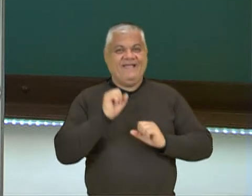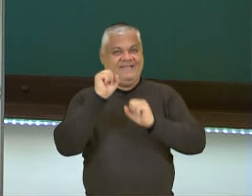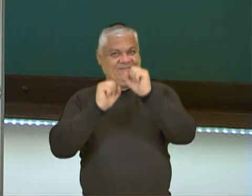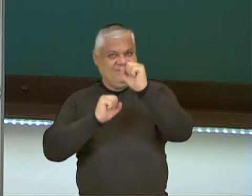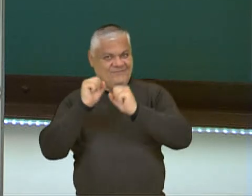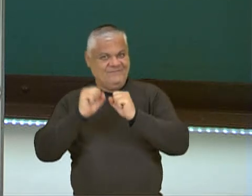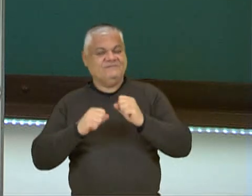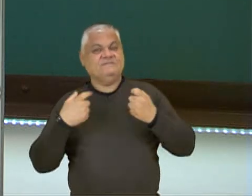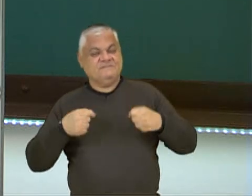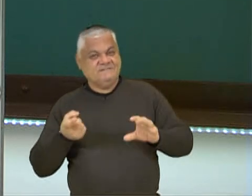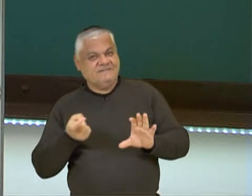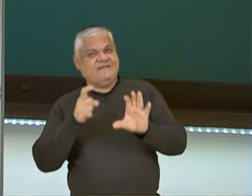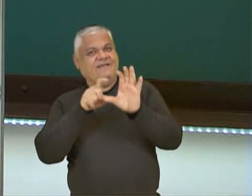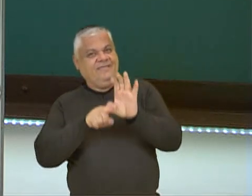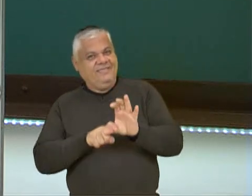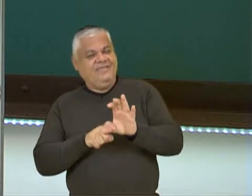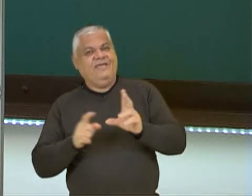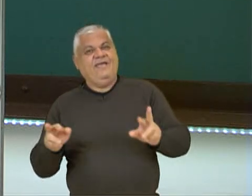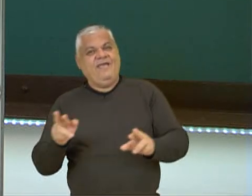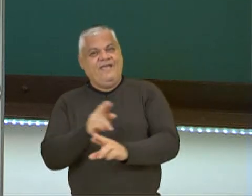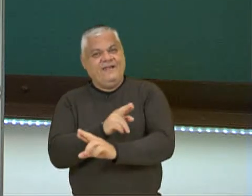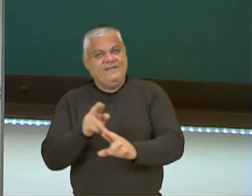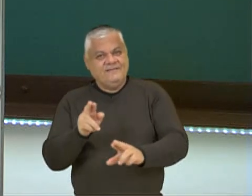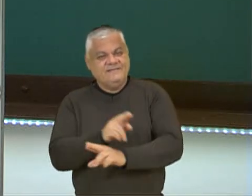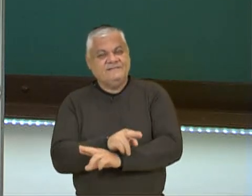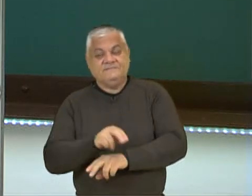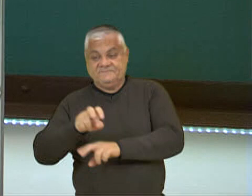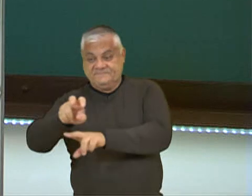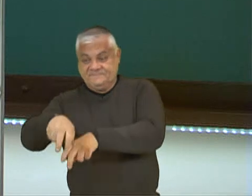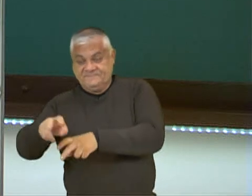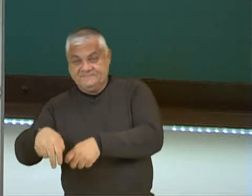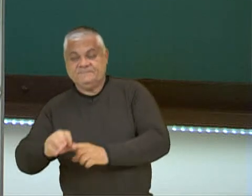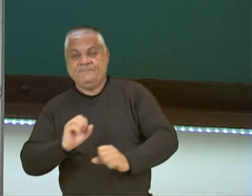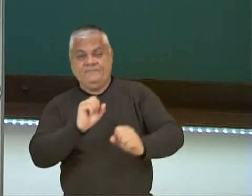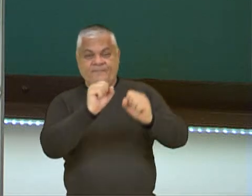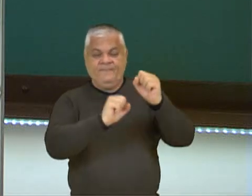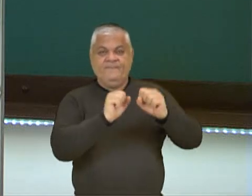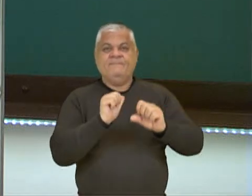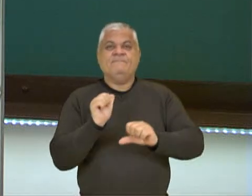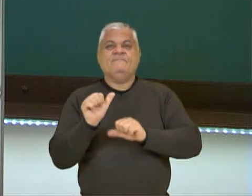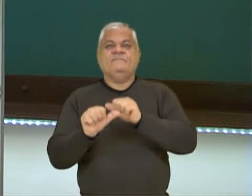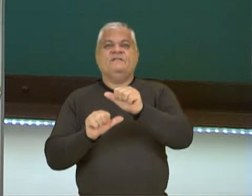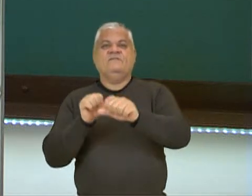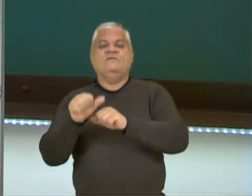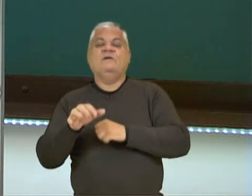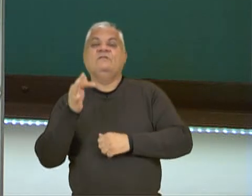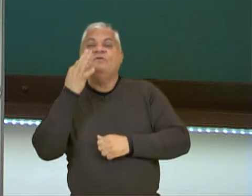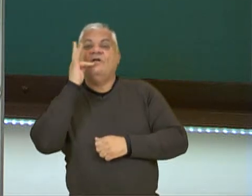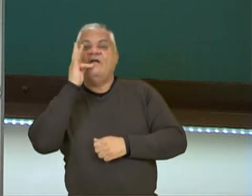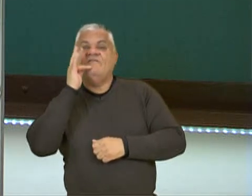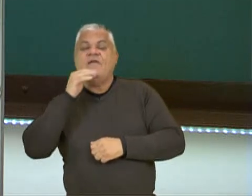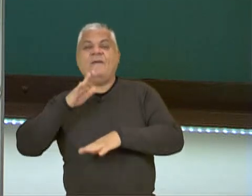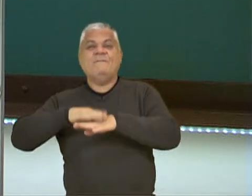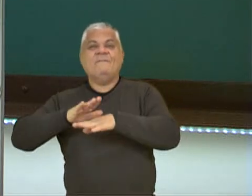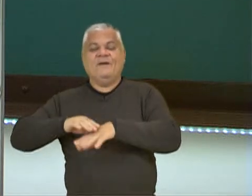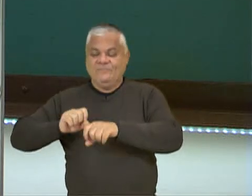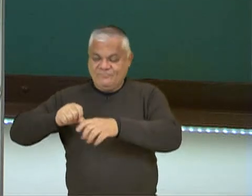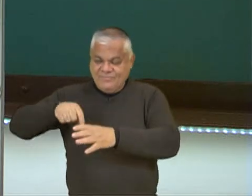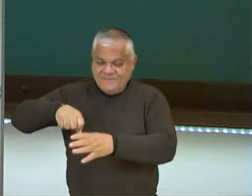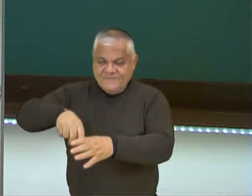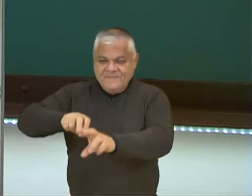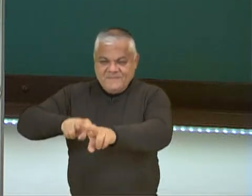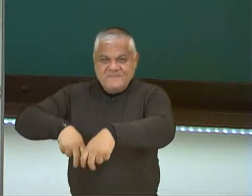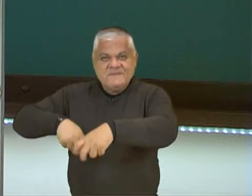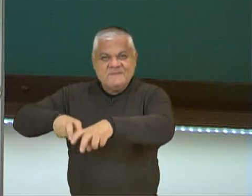Essa dependência, essa relação, a indústria transformando ali o café que foi plantado em algo para